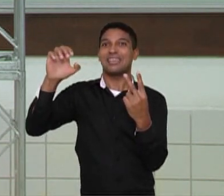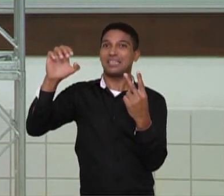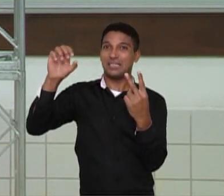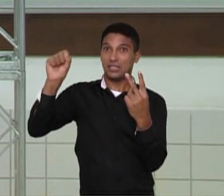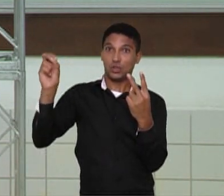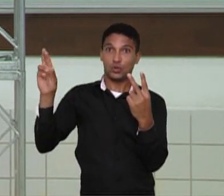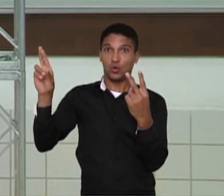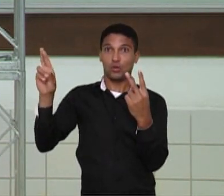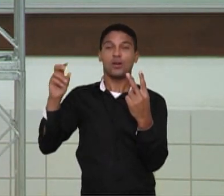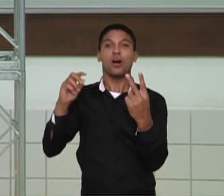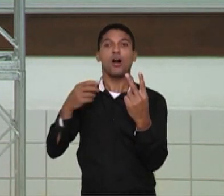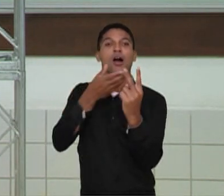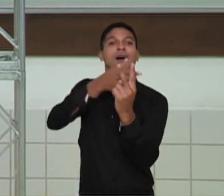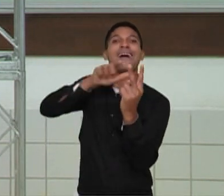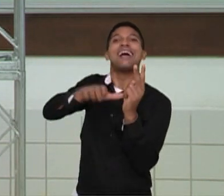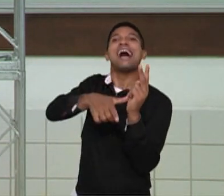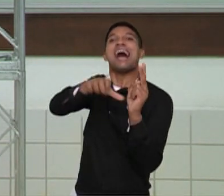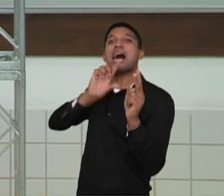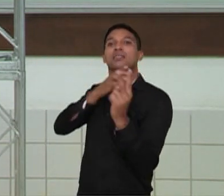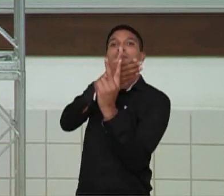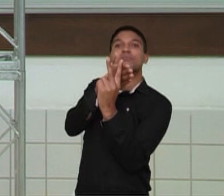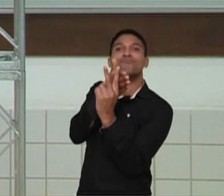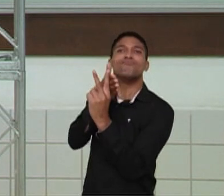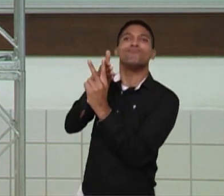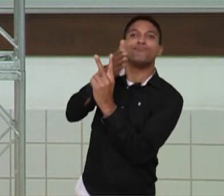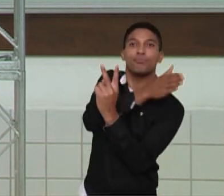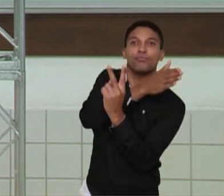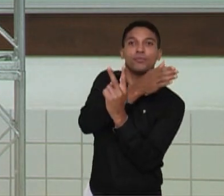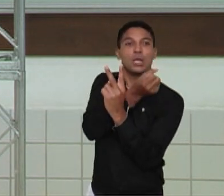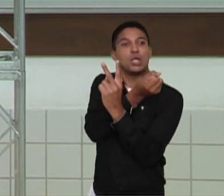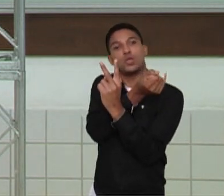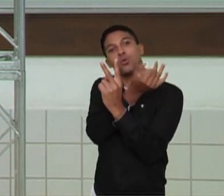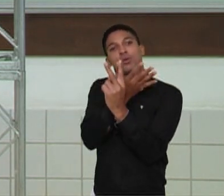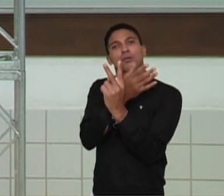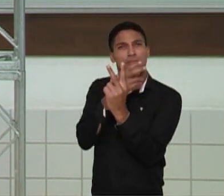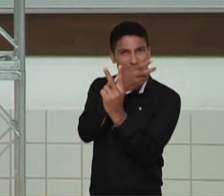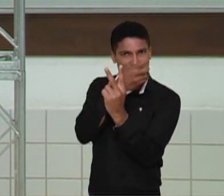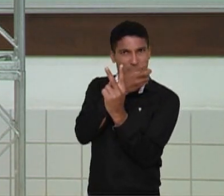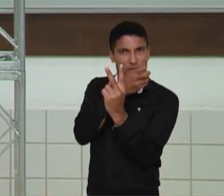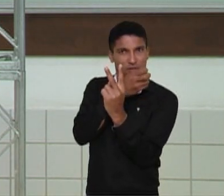esse número entre dois números que são dados como referência, mas eu não consigo mais